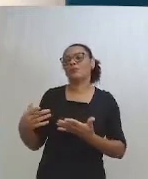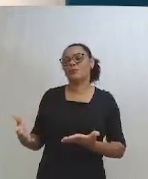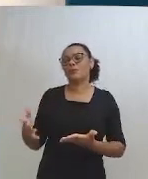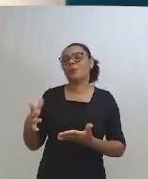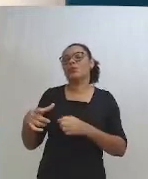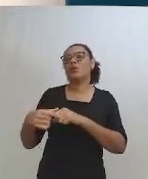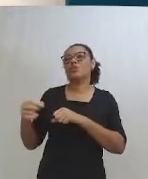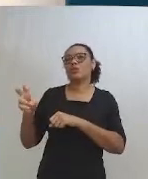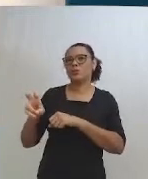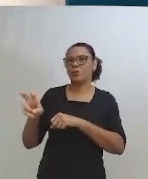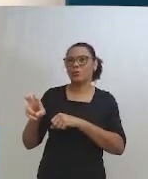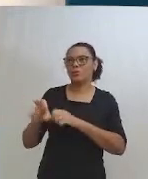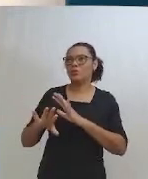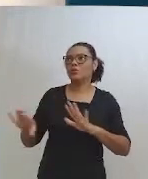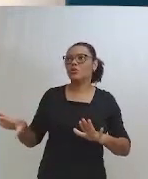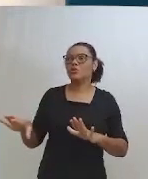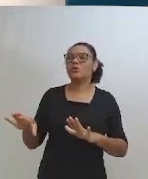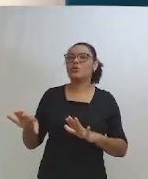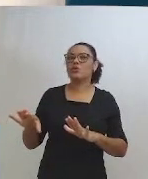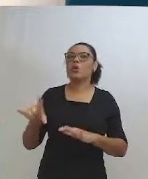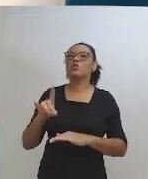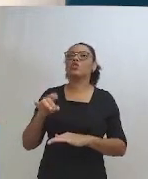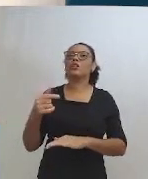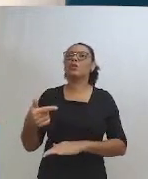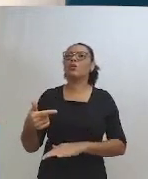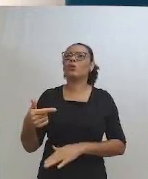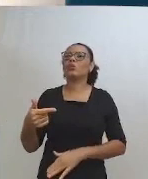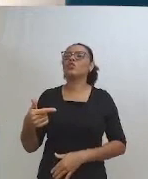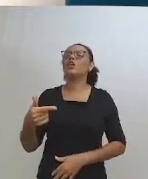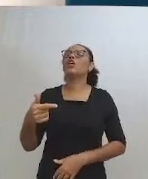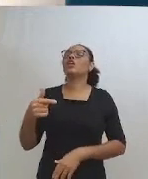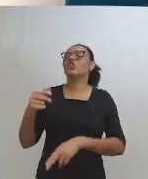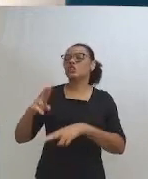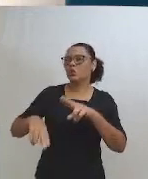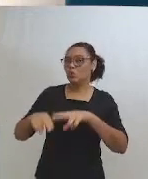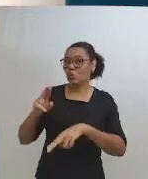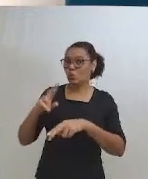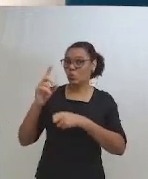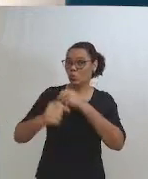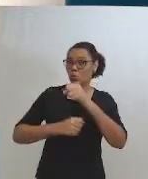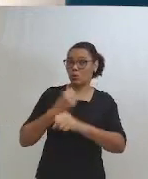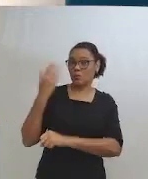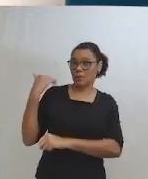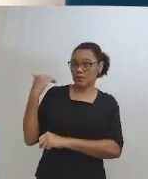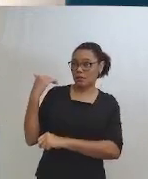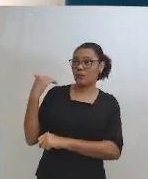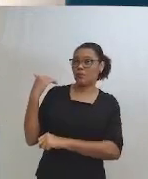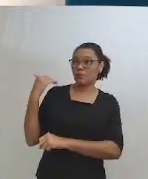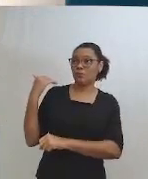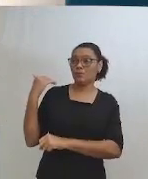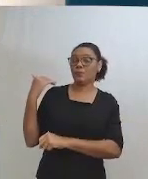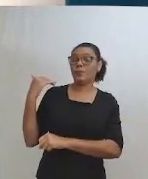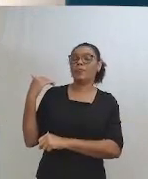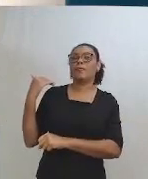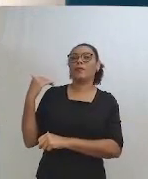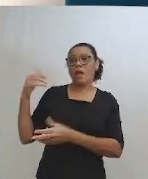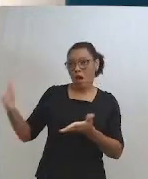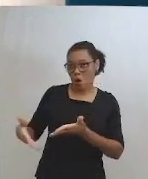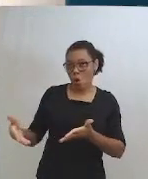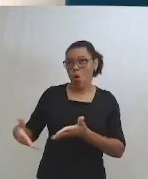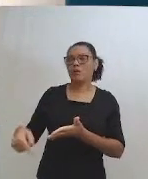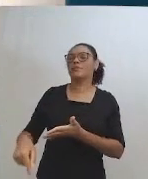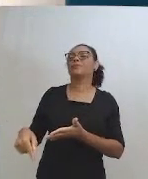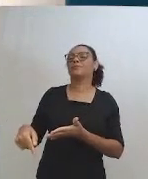somente a partir do dia 12 de julho desse ano passado, ou seja, de passado agora, estão autorizadas sessões de júri mediante